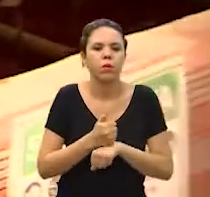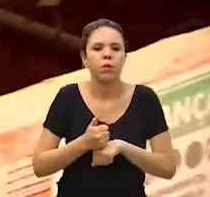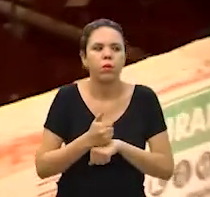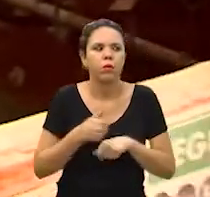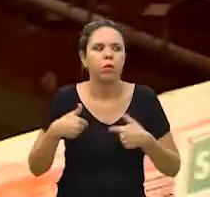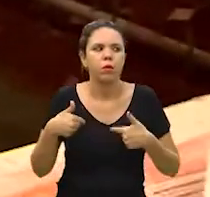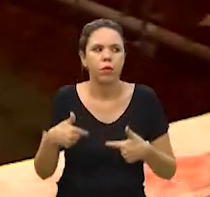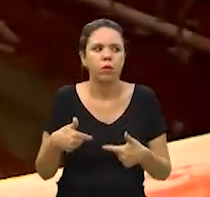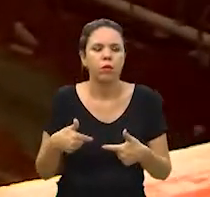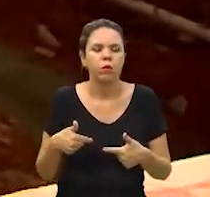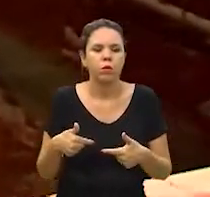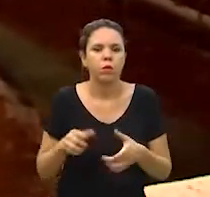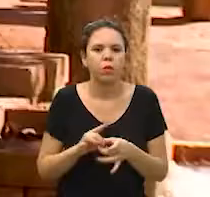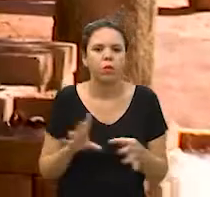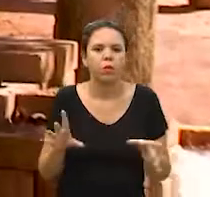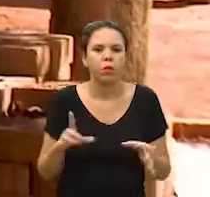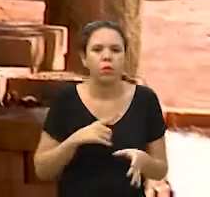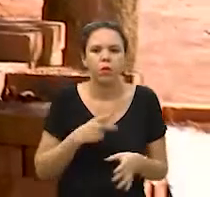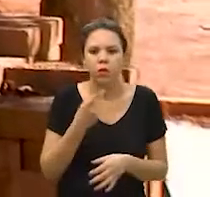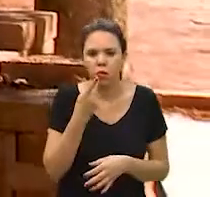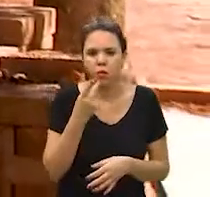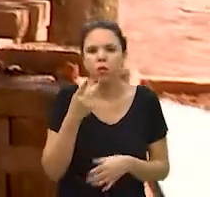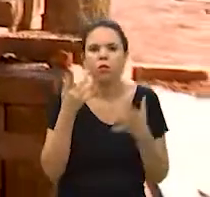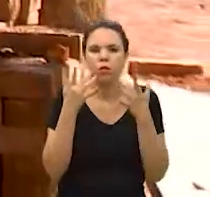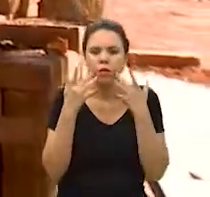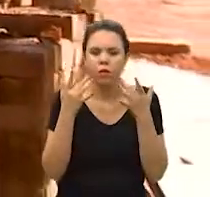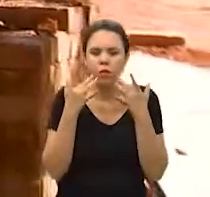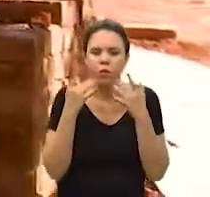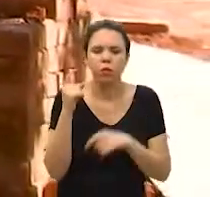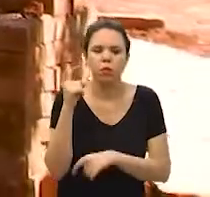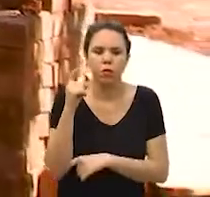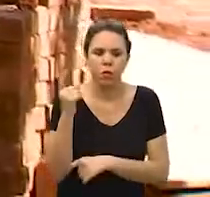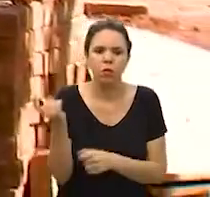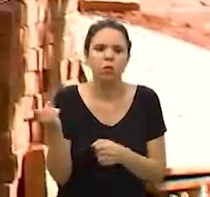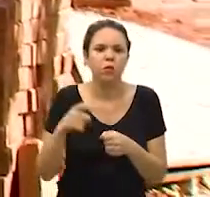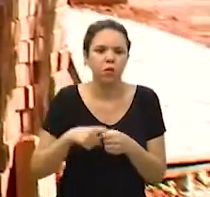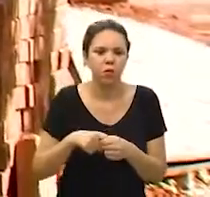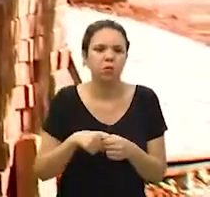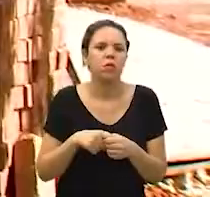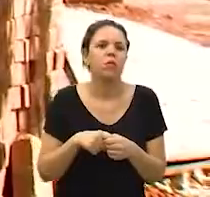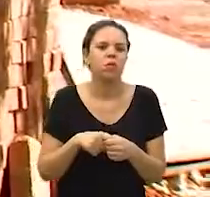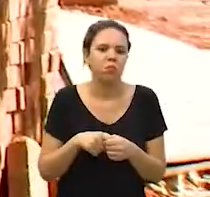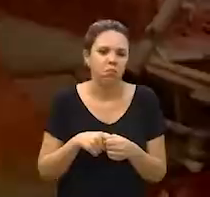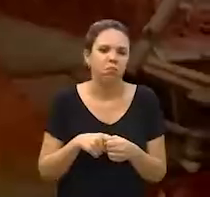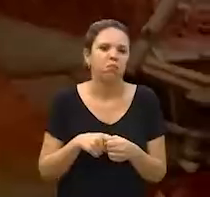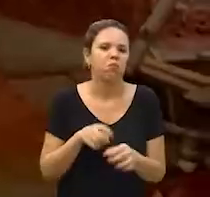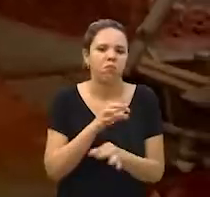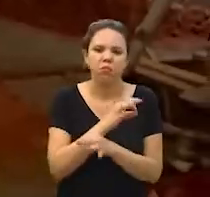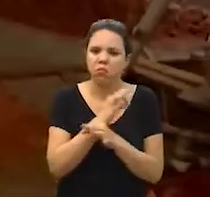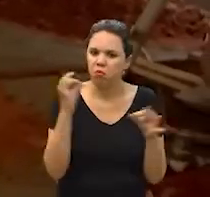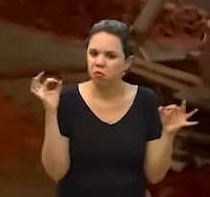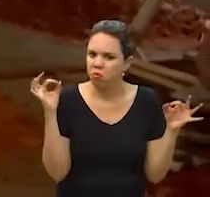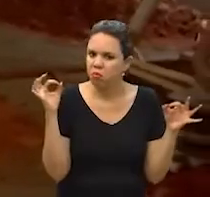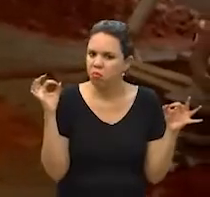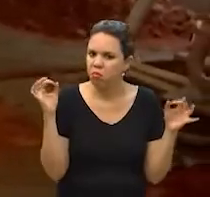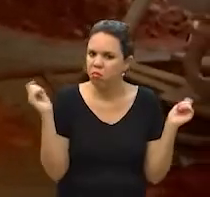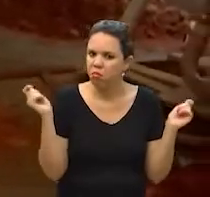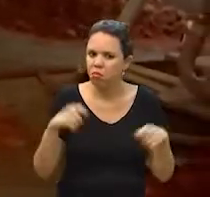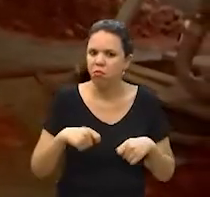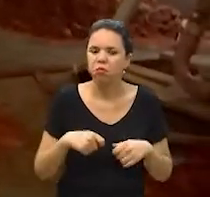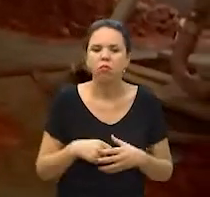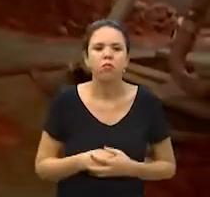das intervenções permite a gente dizer que o Teatro do Centro de Convivência vai voltar renovado em